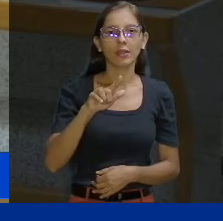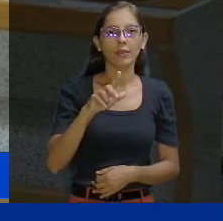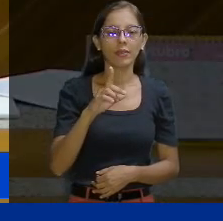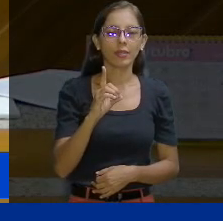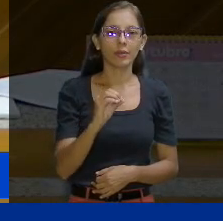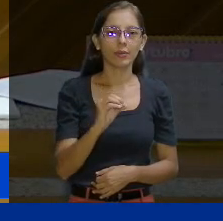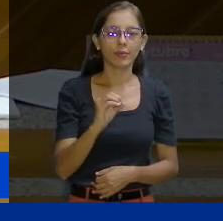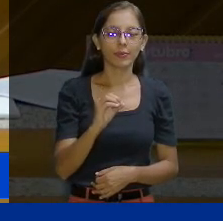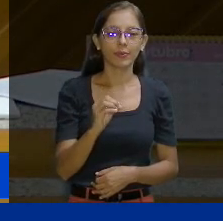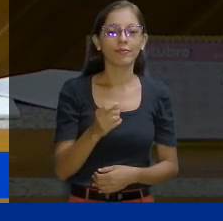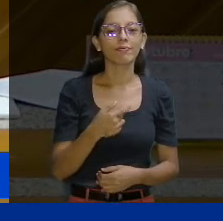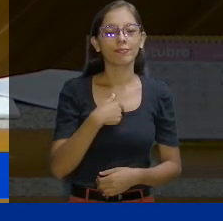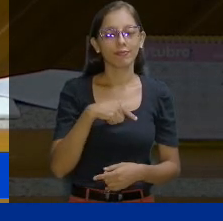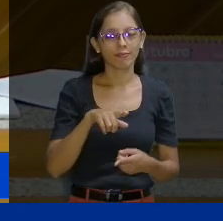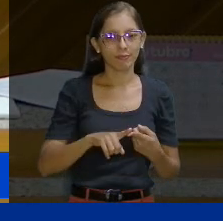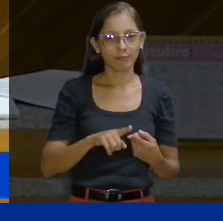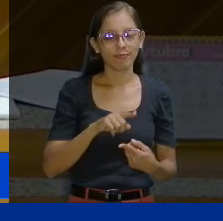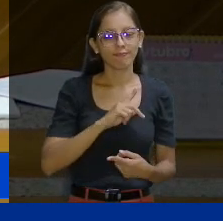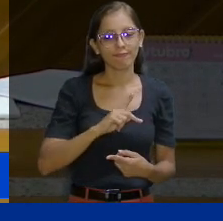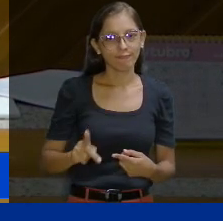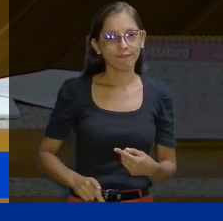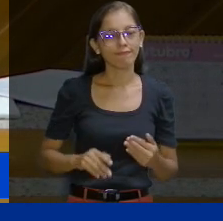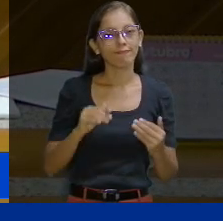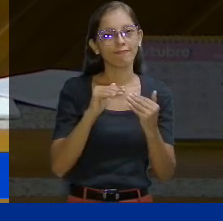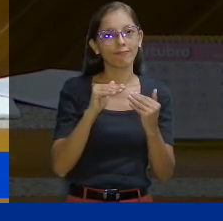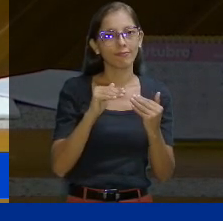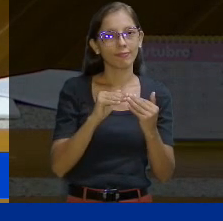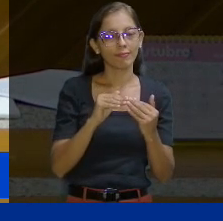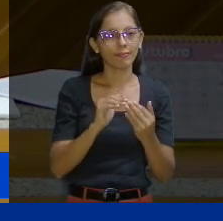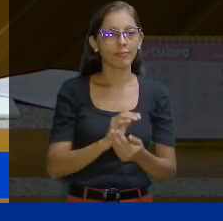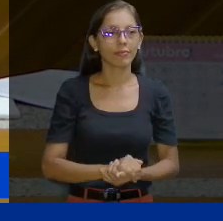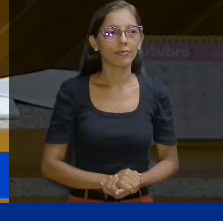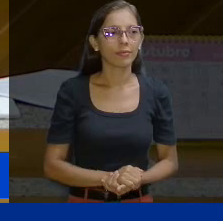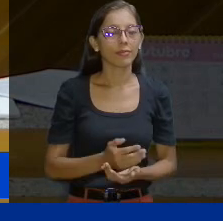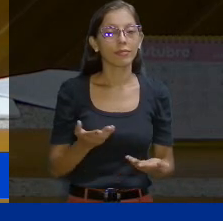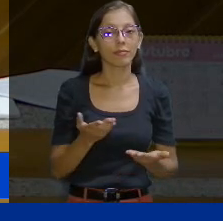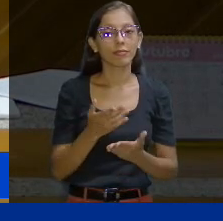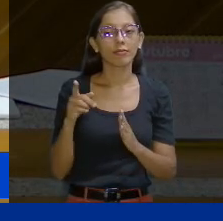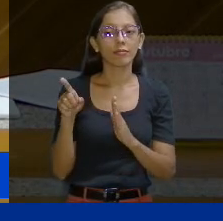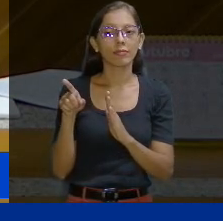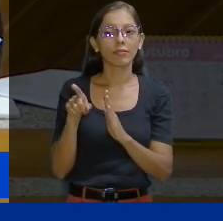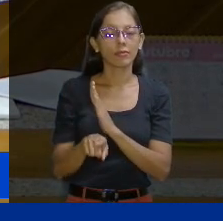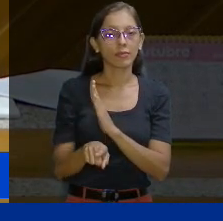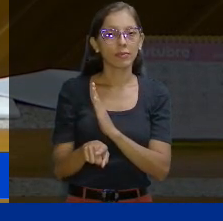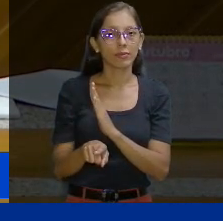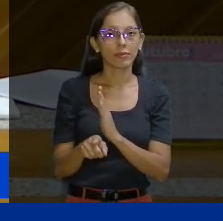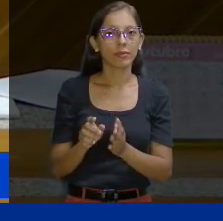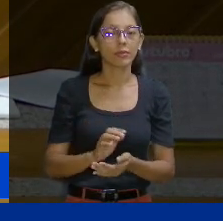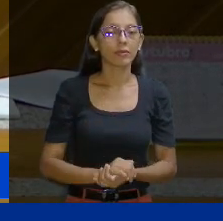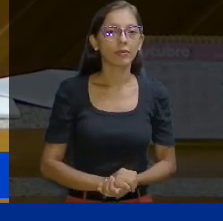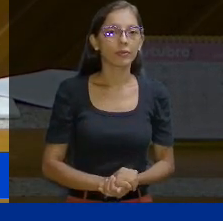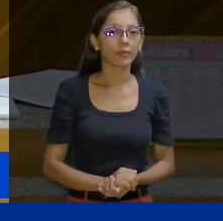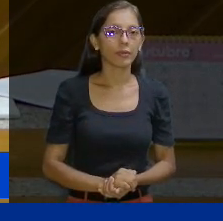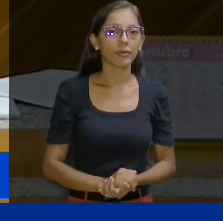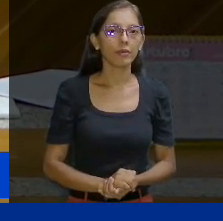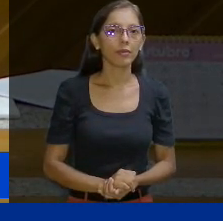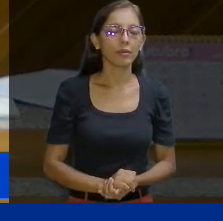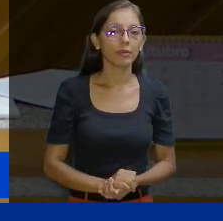presidente. Eu também acompanho. Eu pergunto...